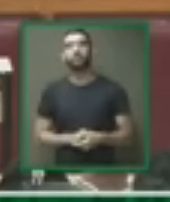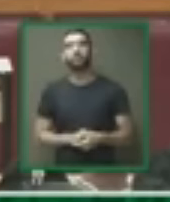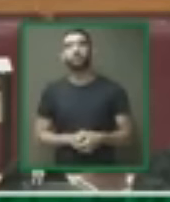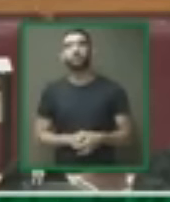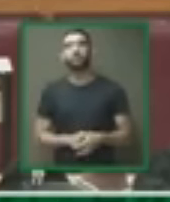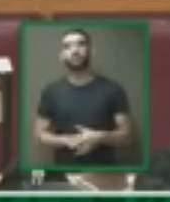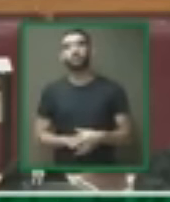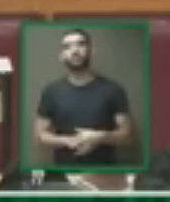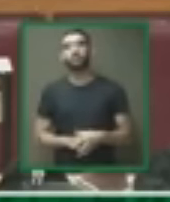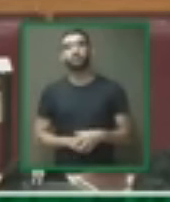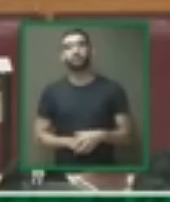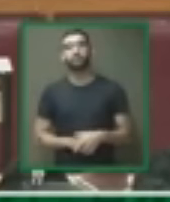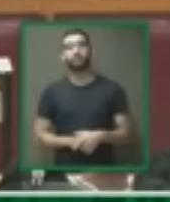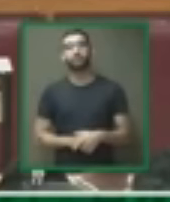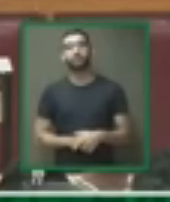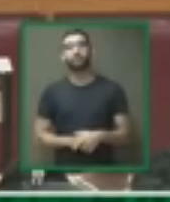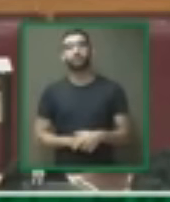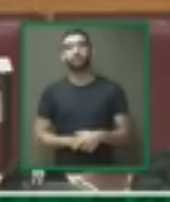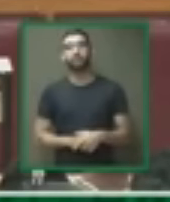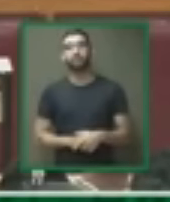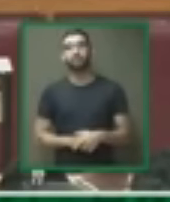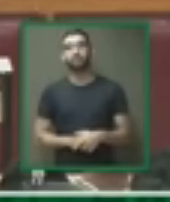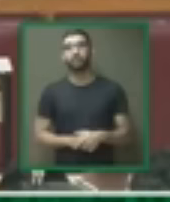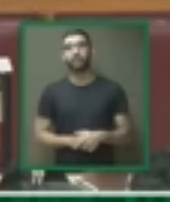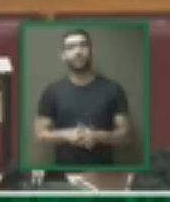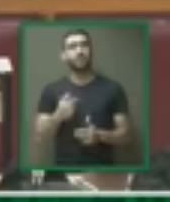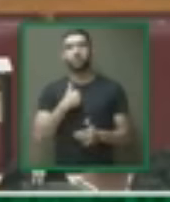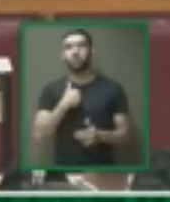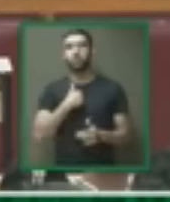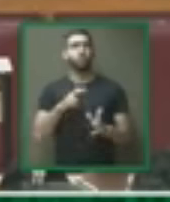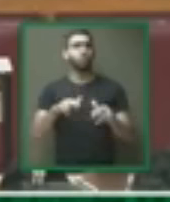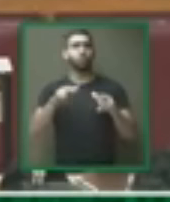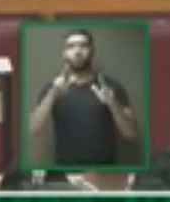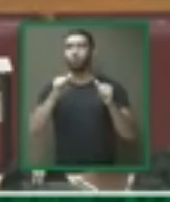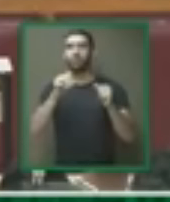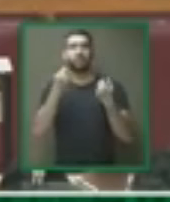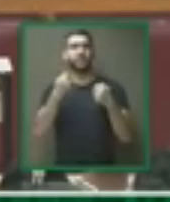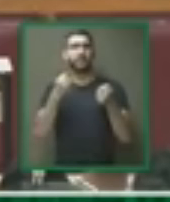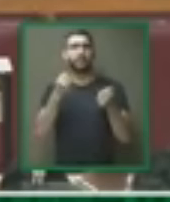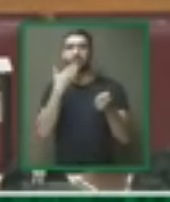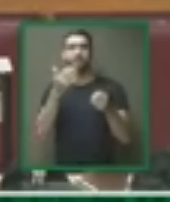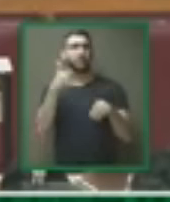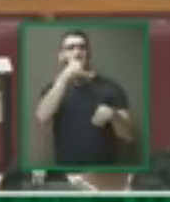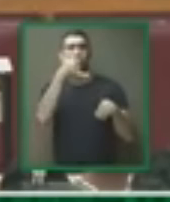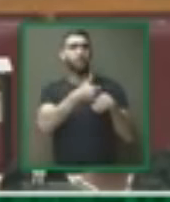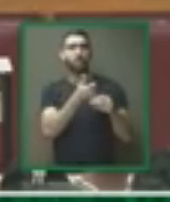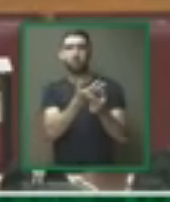De forma alguma. De forma alguma. Durante toda a minha vida, eu nunca fiquei no prego de gasolina.